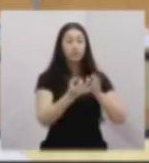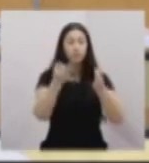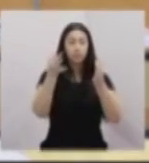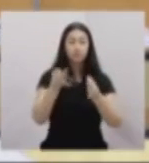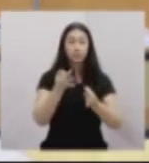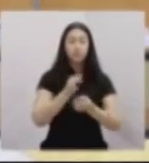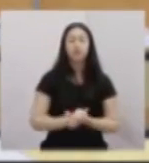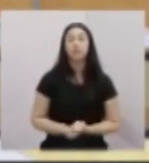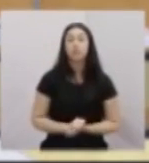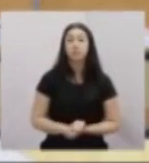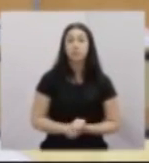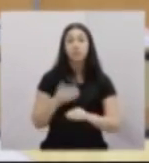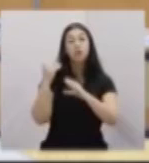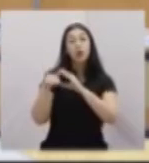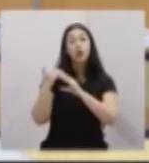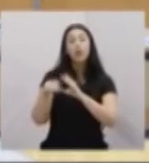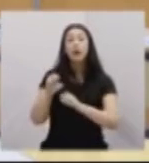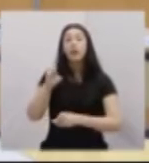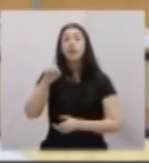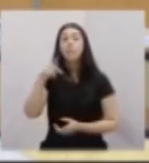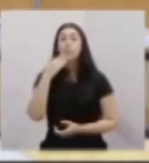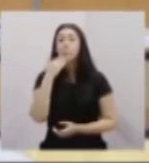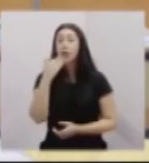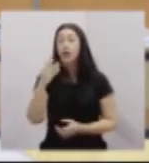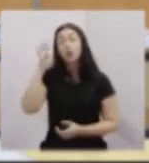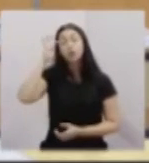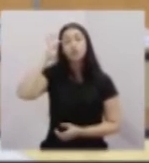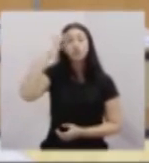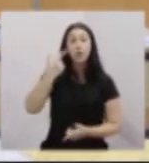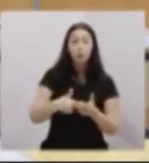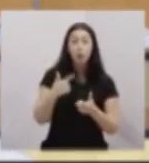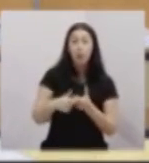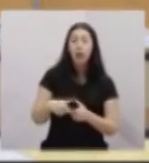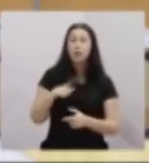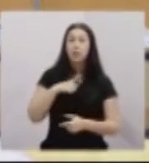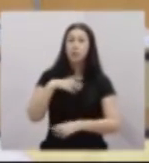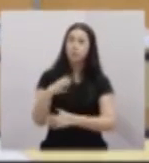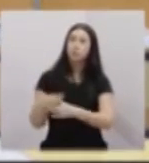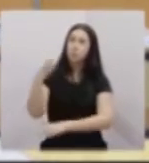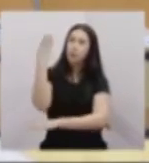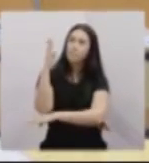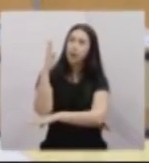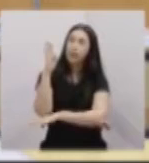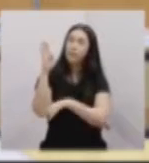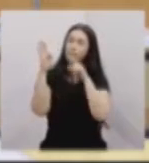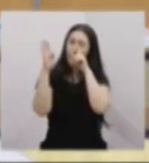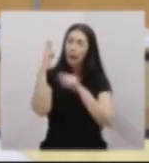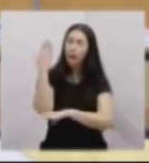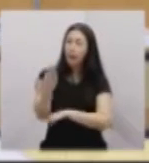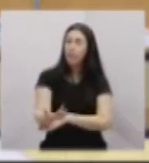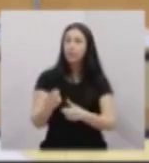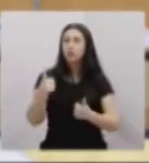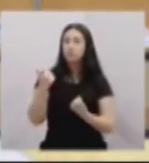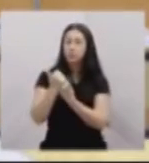formalidades regimentais, seja oficiado a EDP, solicitando providência referente à troca de poste de madeira que se encontra com risco de queda